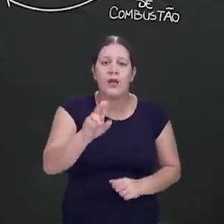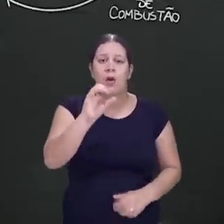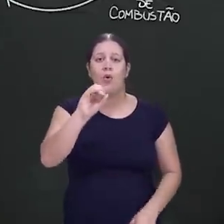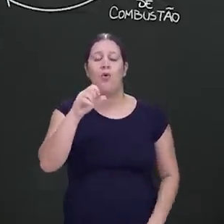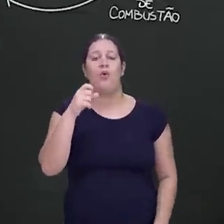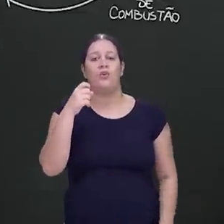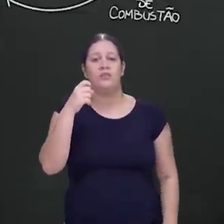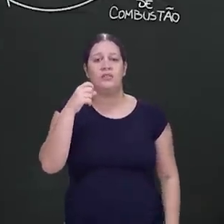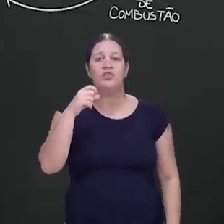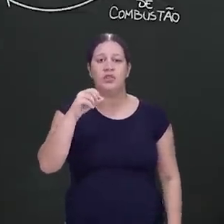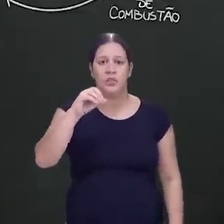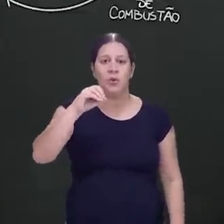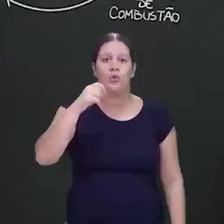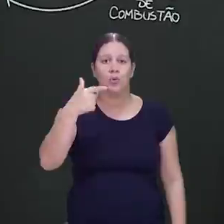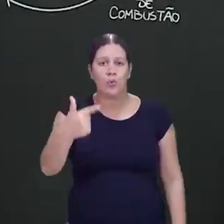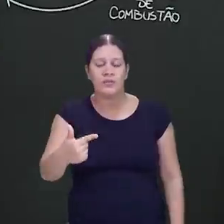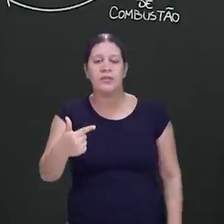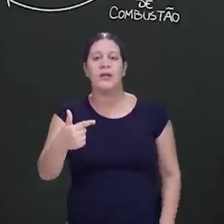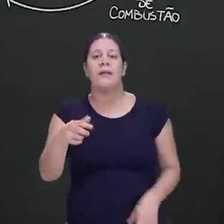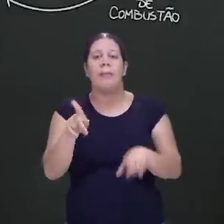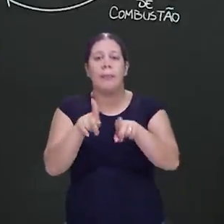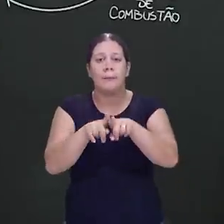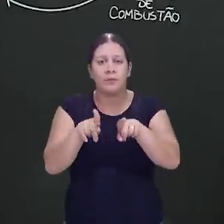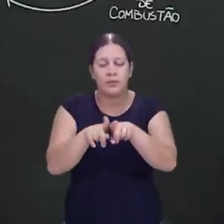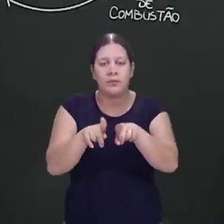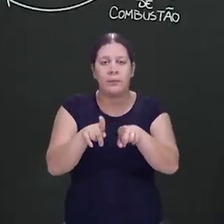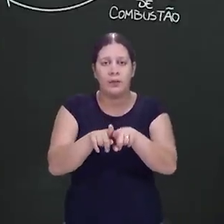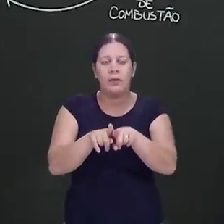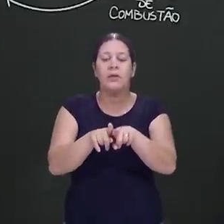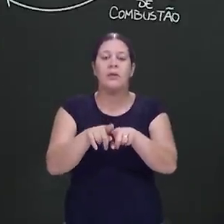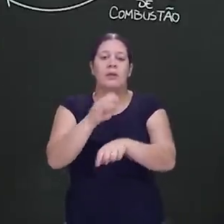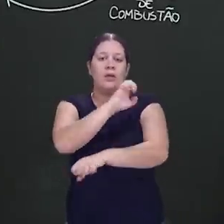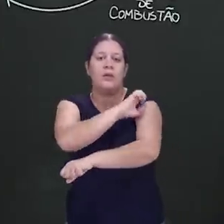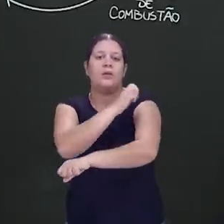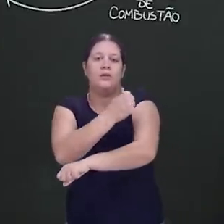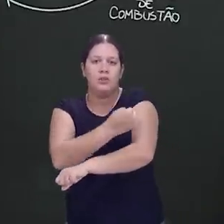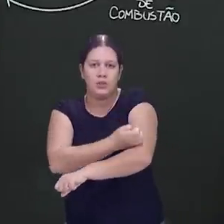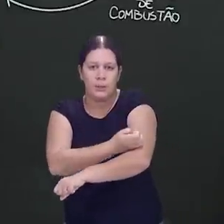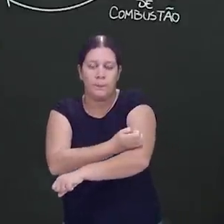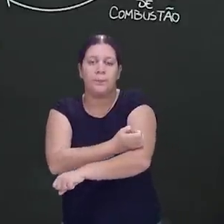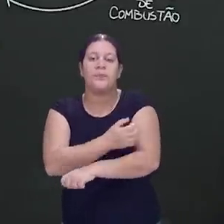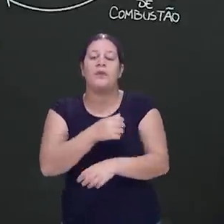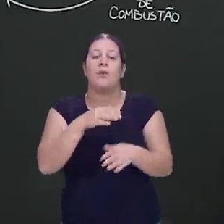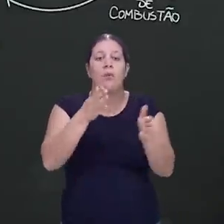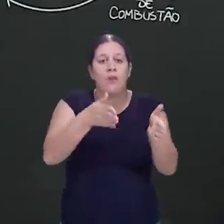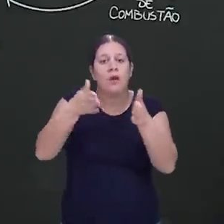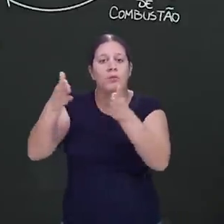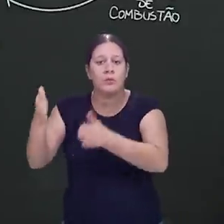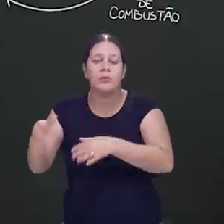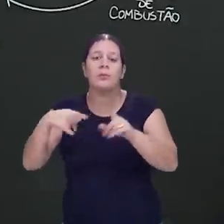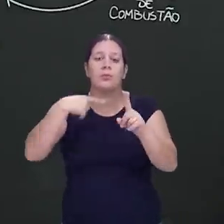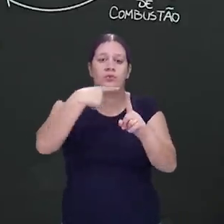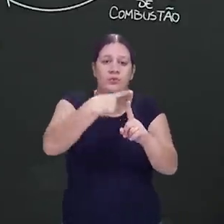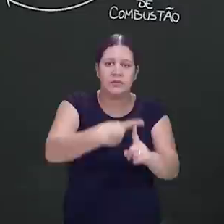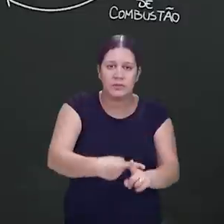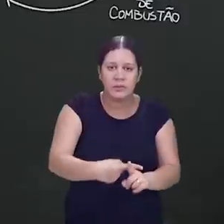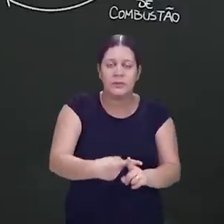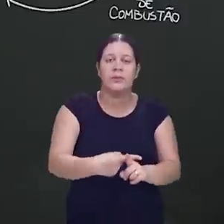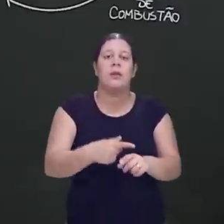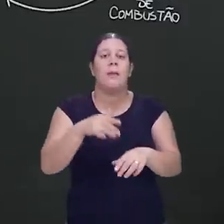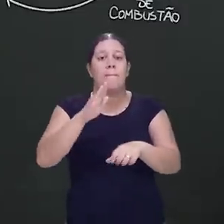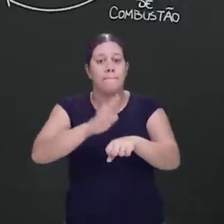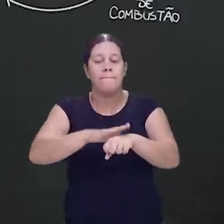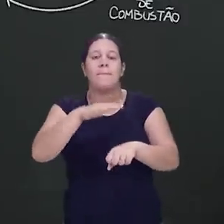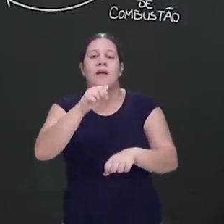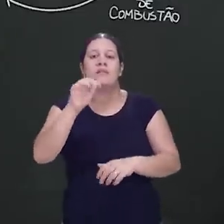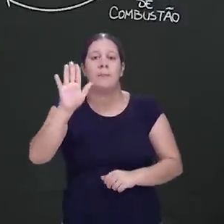estar produzindo esse material, que vai gerar energia. Então, biocombustível. Lado positivo, acaba sendo uma fonte